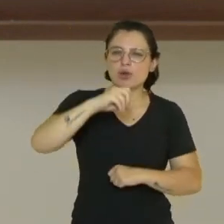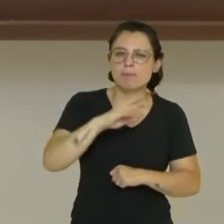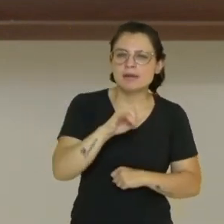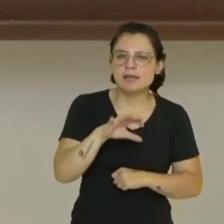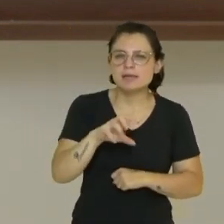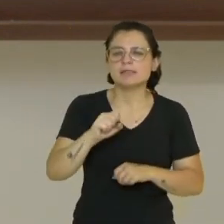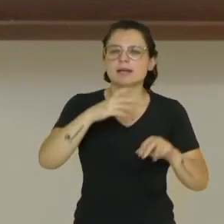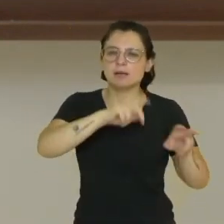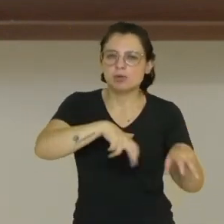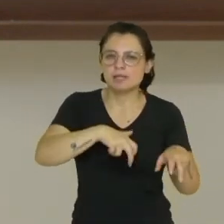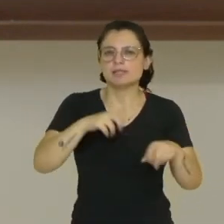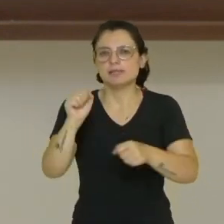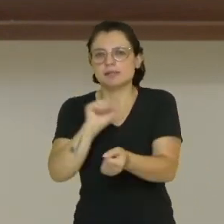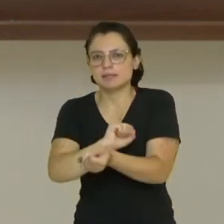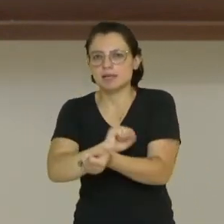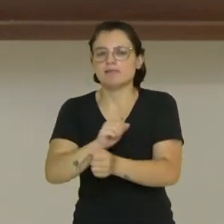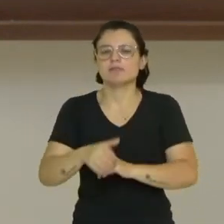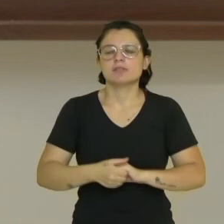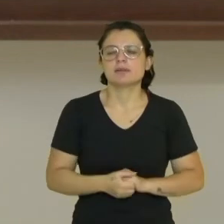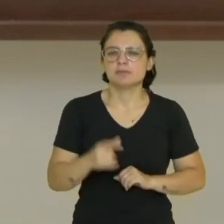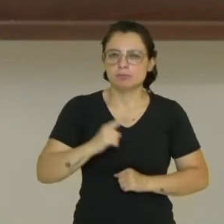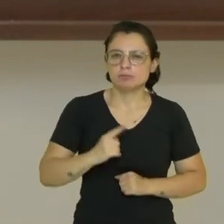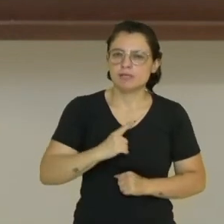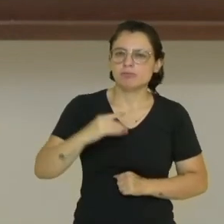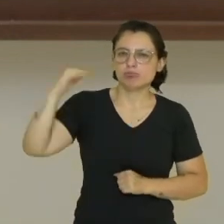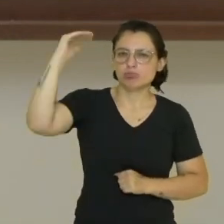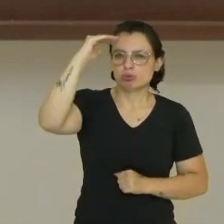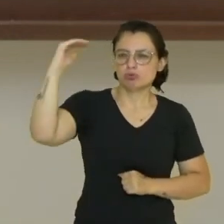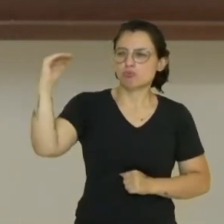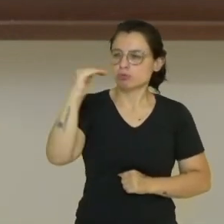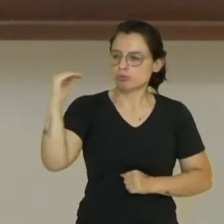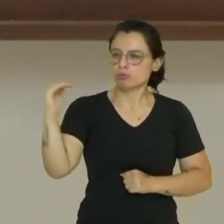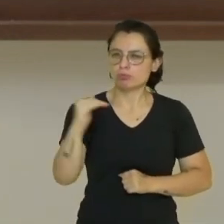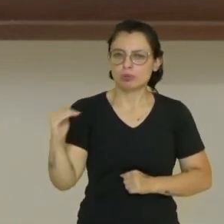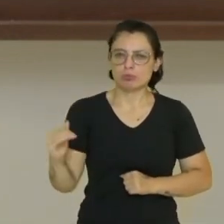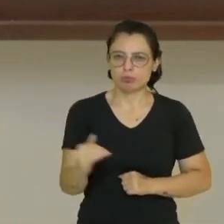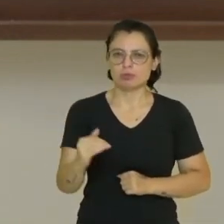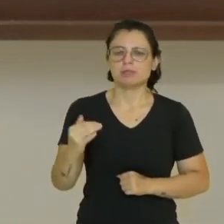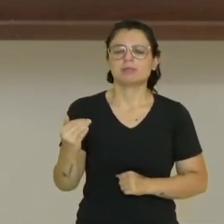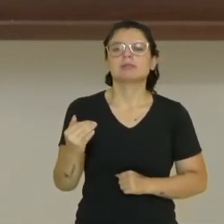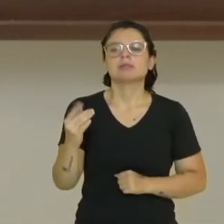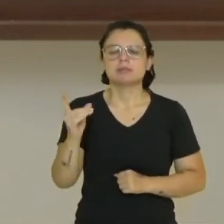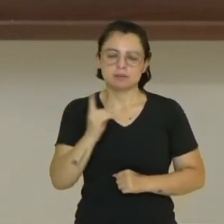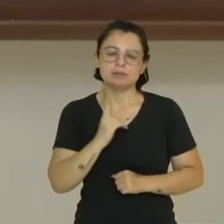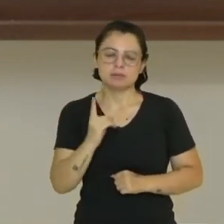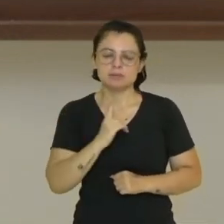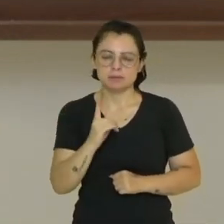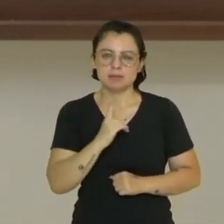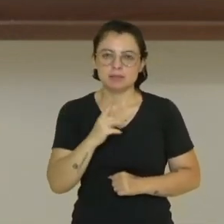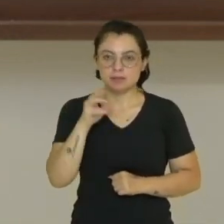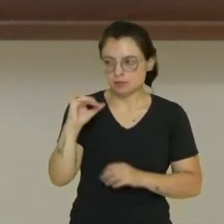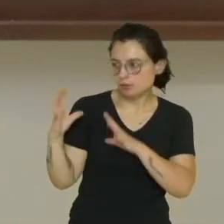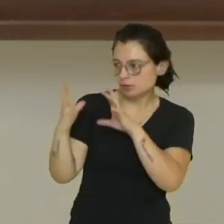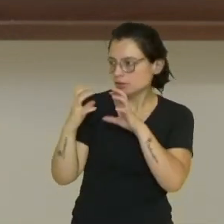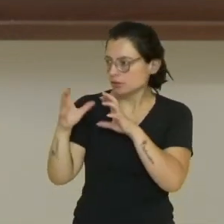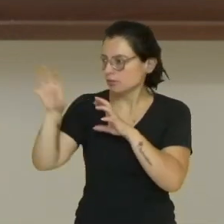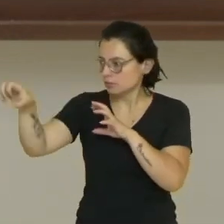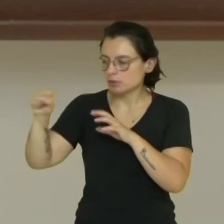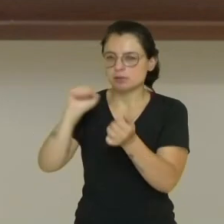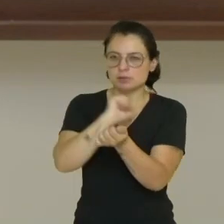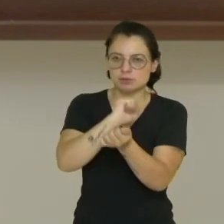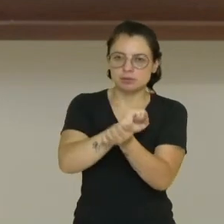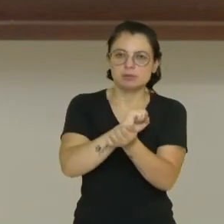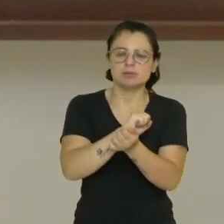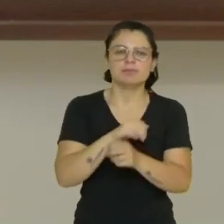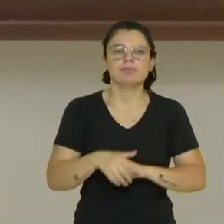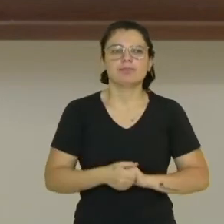os camponeses e também com escravos que se tornavam escravos a partir dos conflitos, a partir de se tornarem